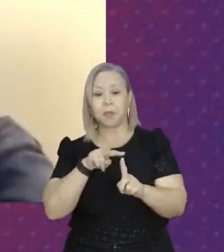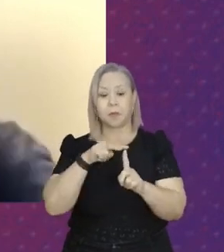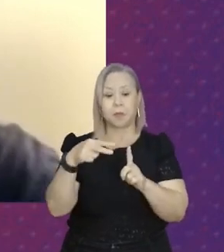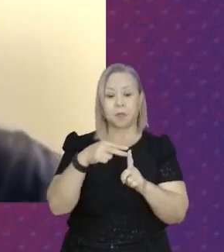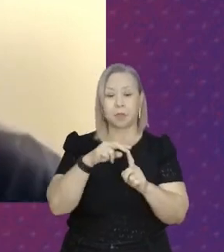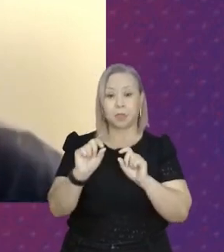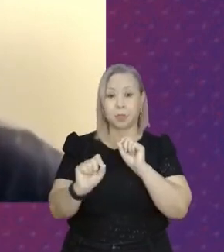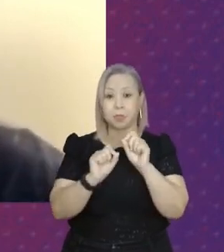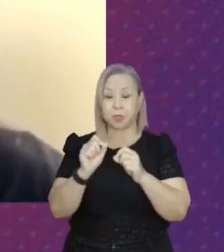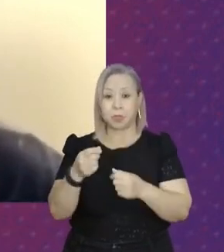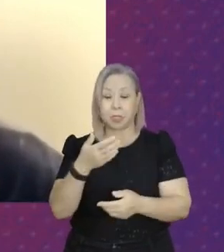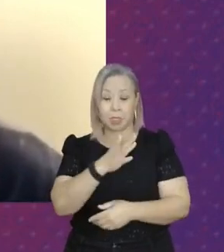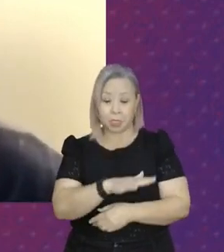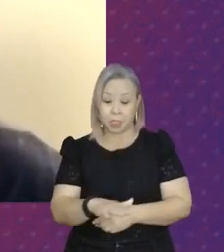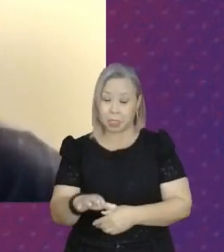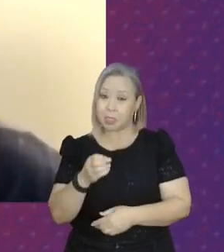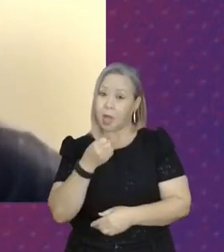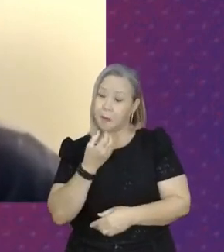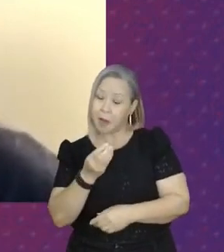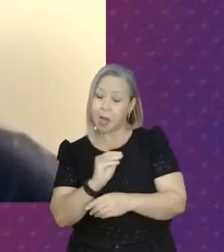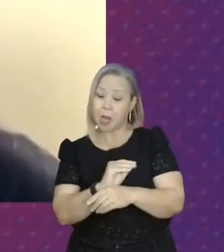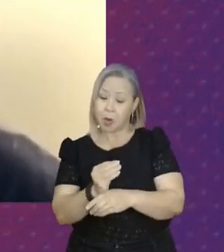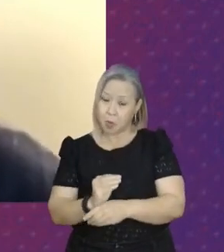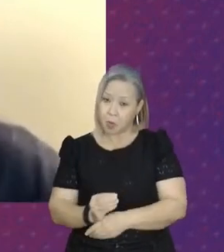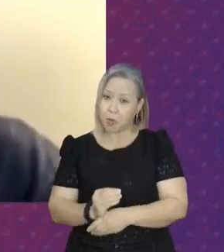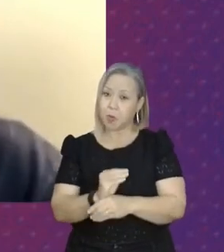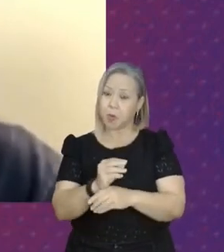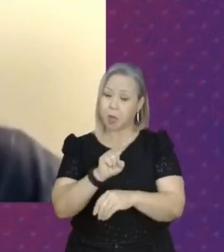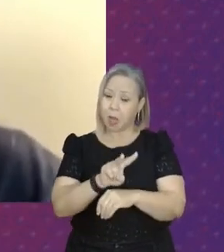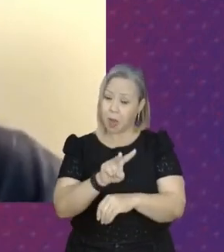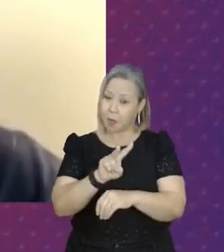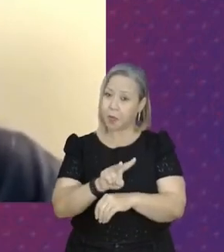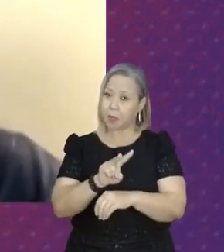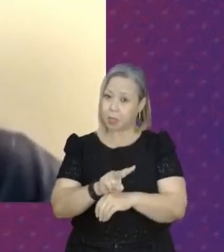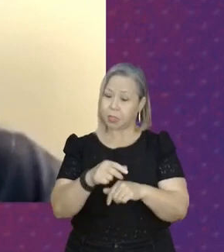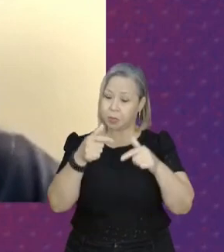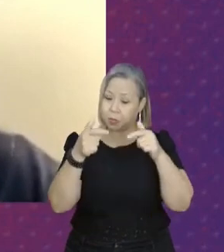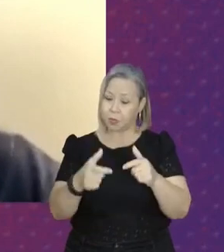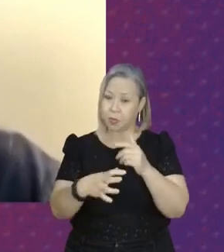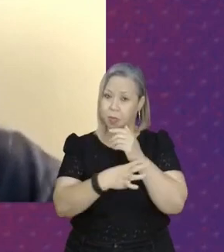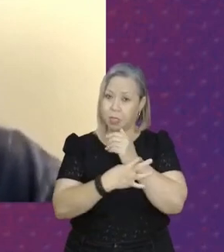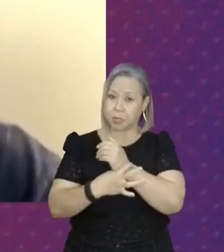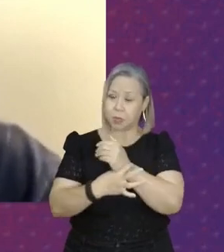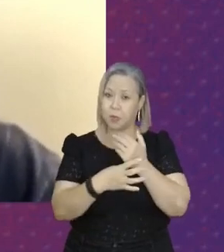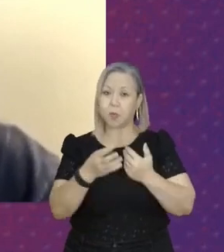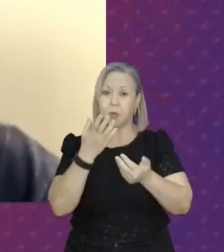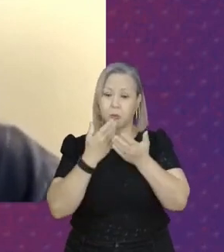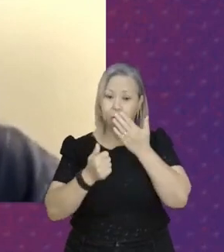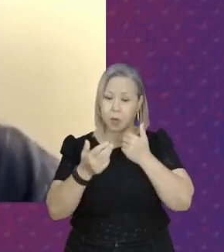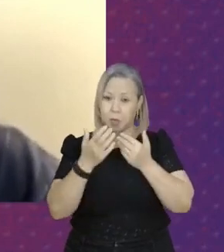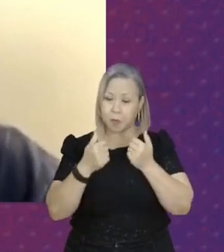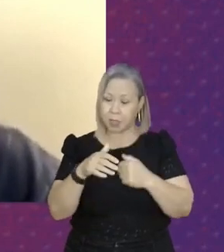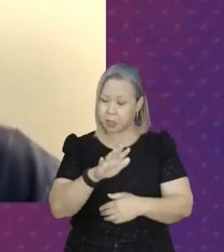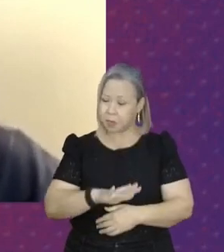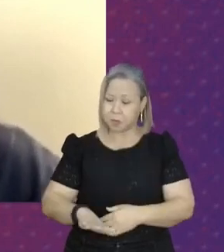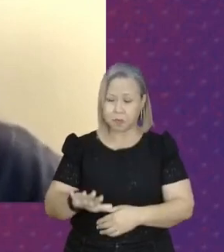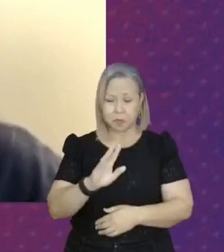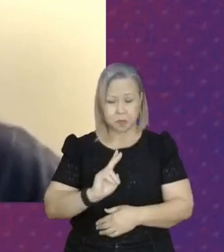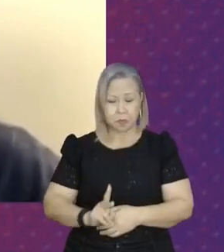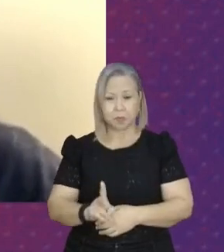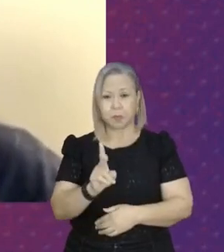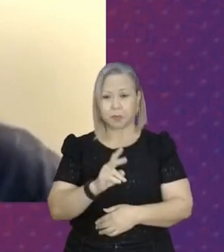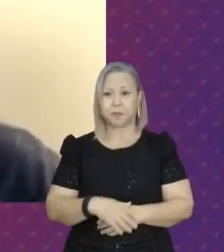que a criança está bem, está sendo cuidada, está sendo educada num espaço seguro, com alimentação e etc., né?